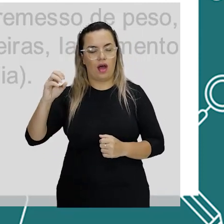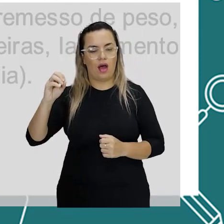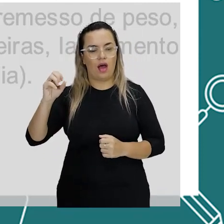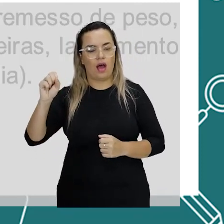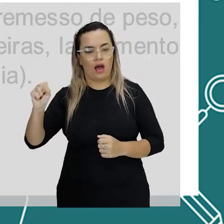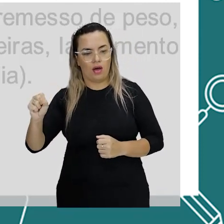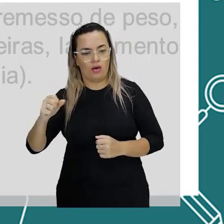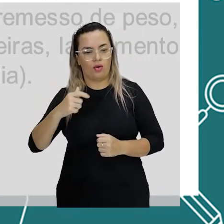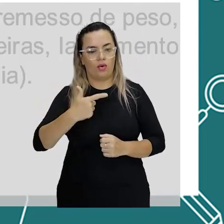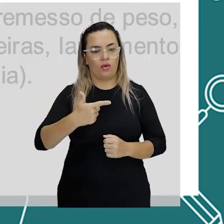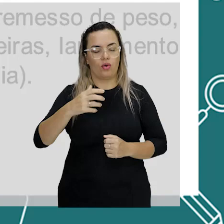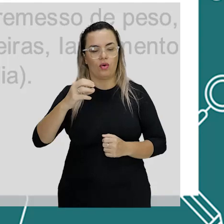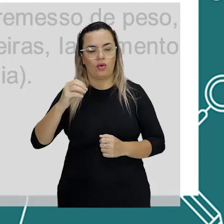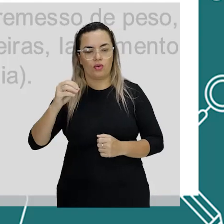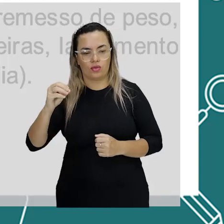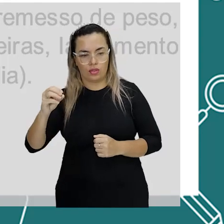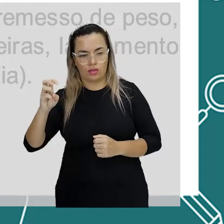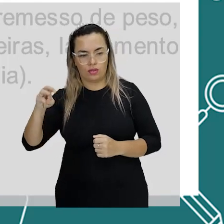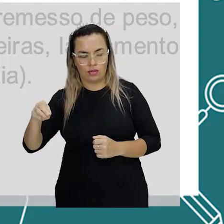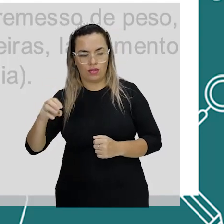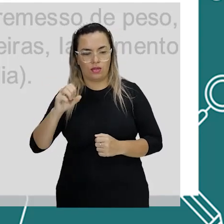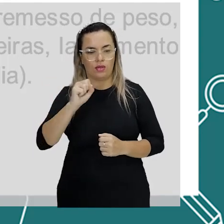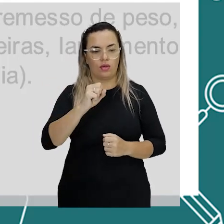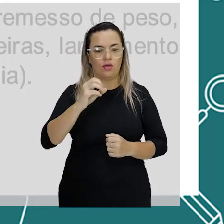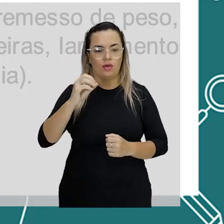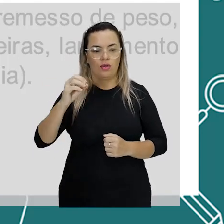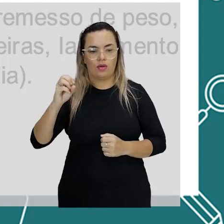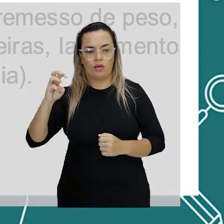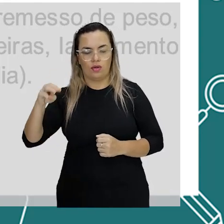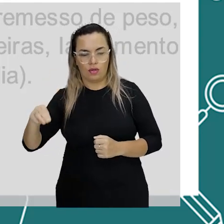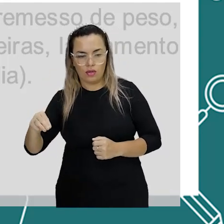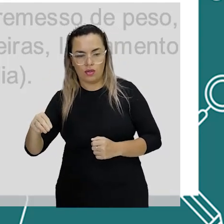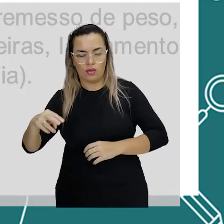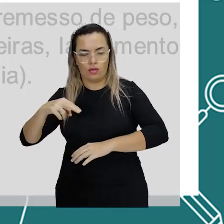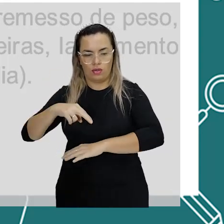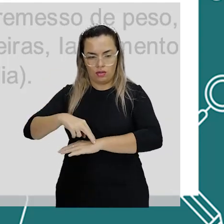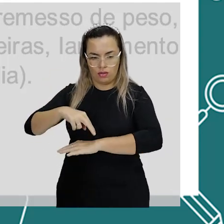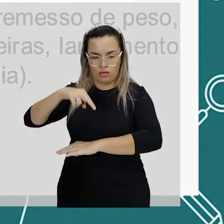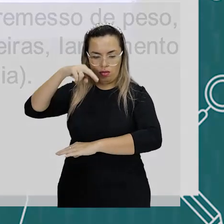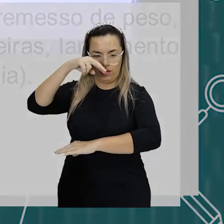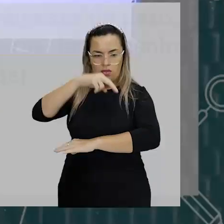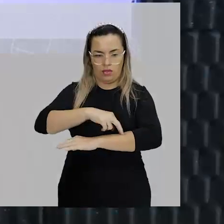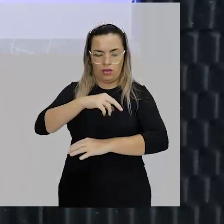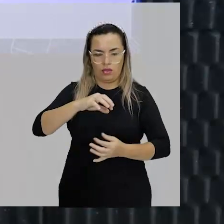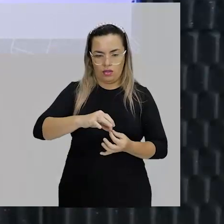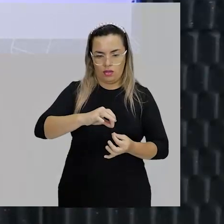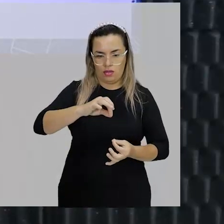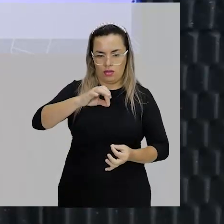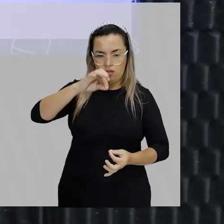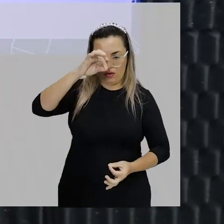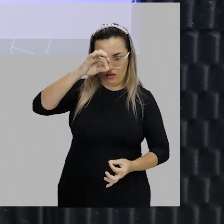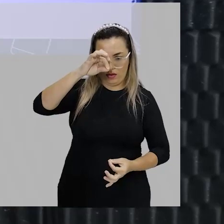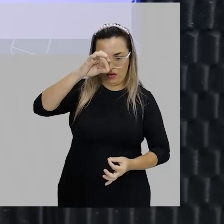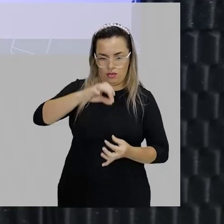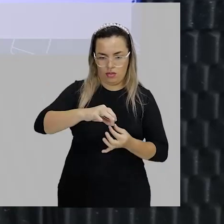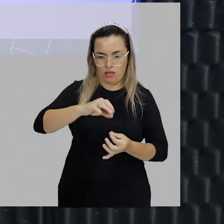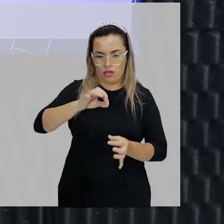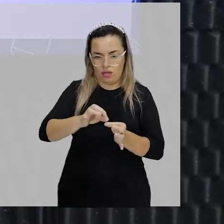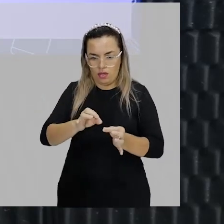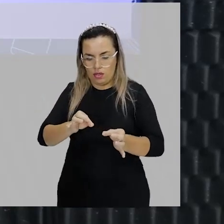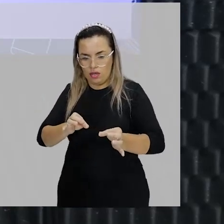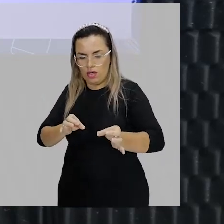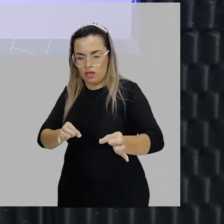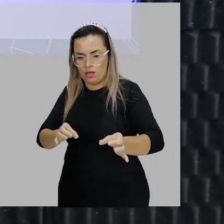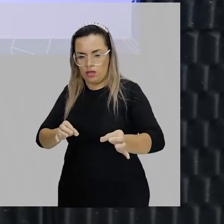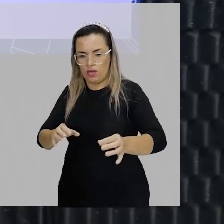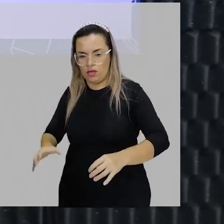metros, salto em altura, em distância, arremesso de peso e de dardo. Essas disputas elas acontecem